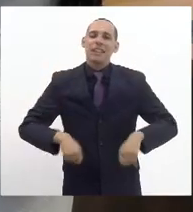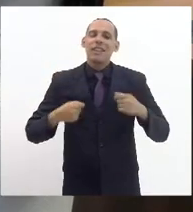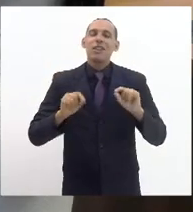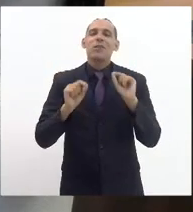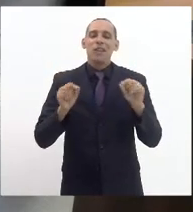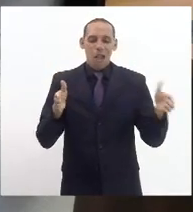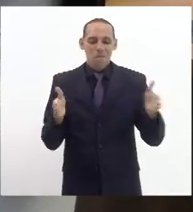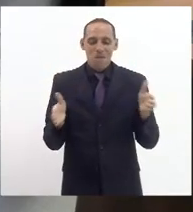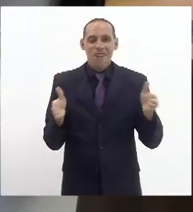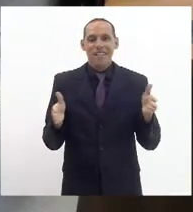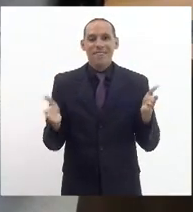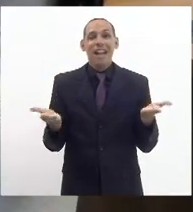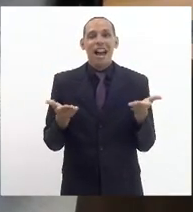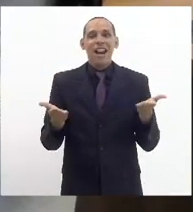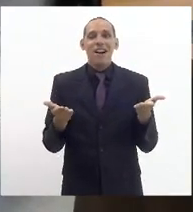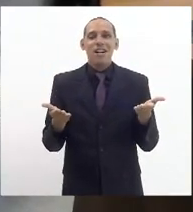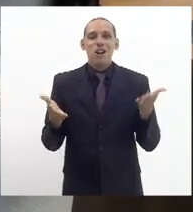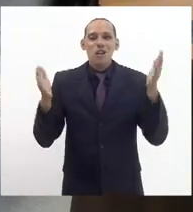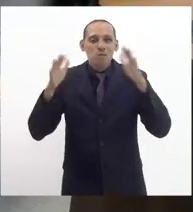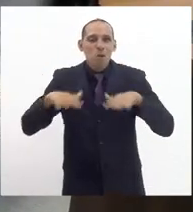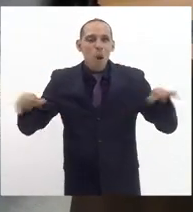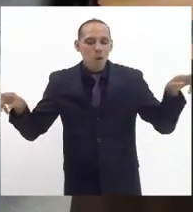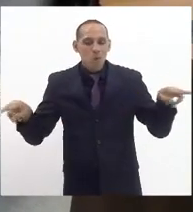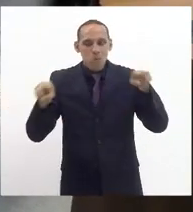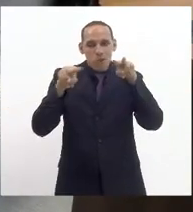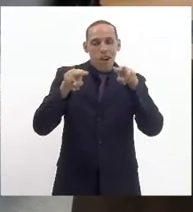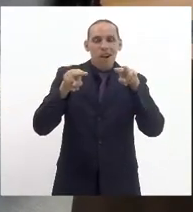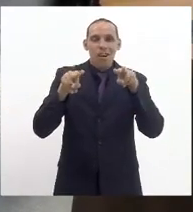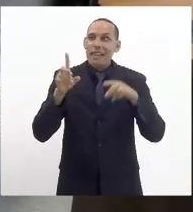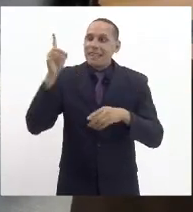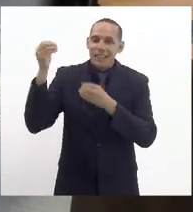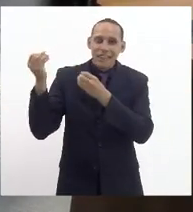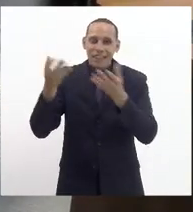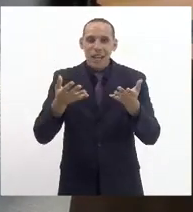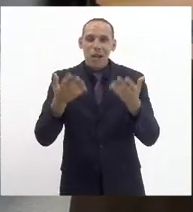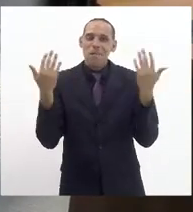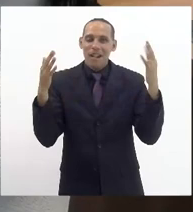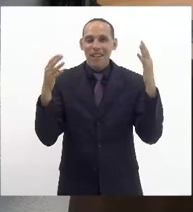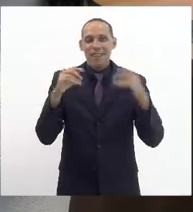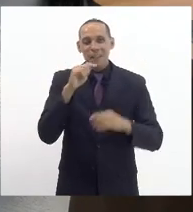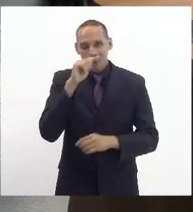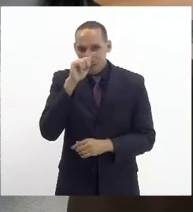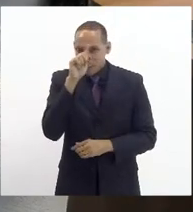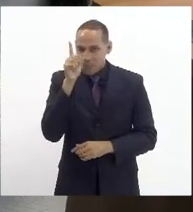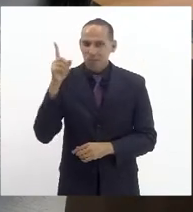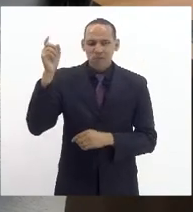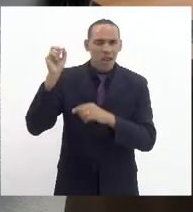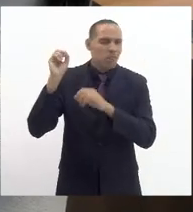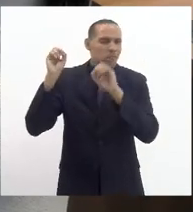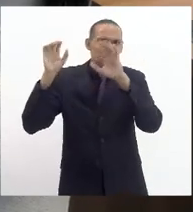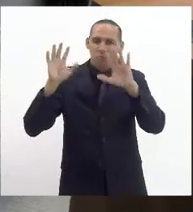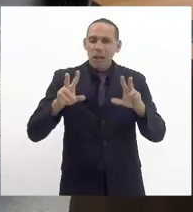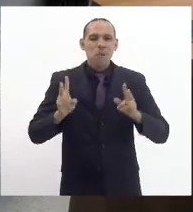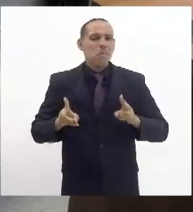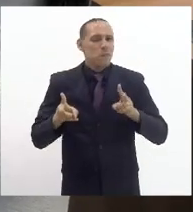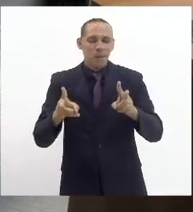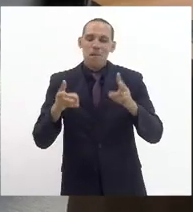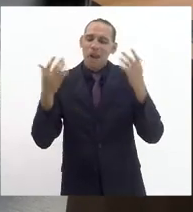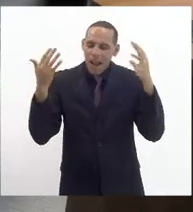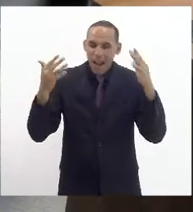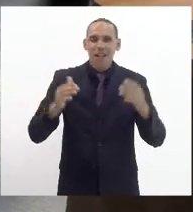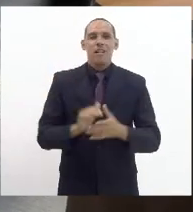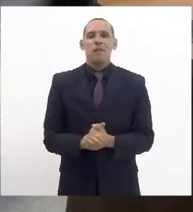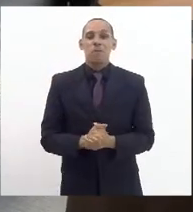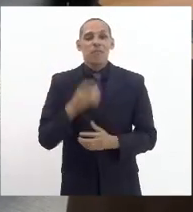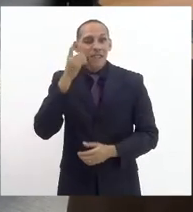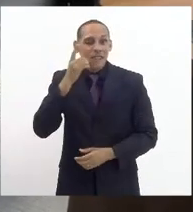desse momento de visibilidade que Deus está te dando. Parabéns, que Deus continue te abençoando. Parabéns à